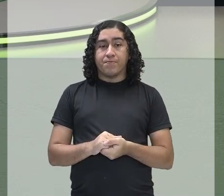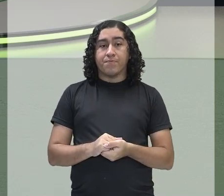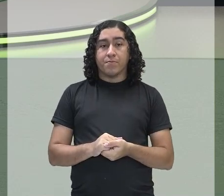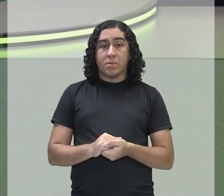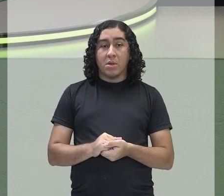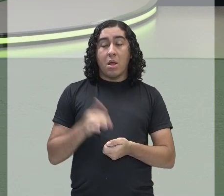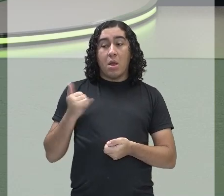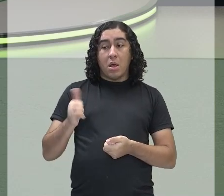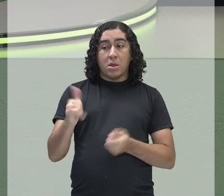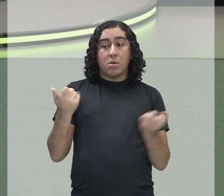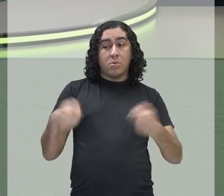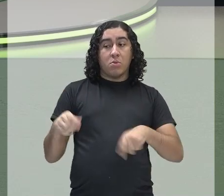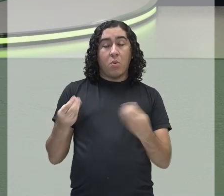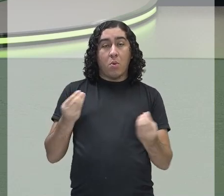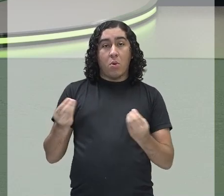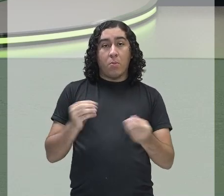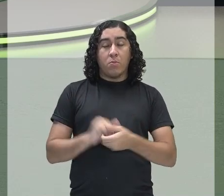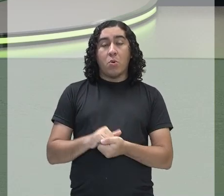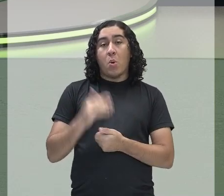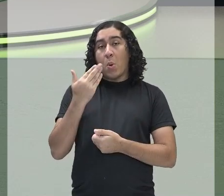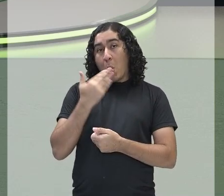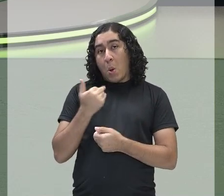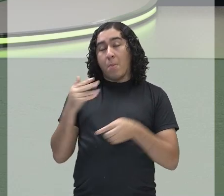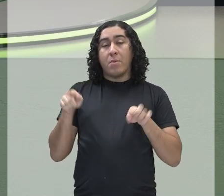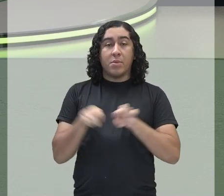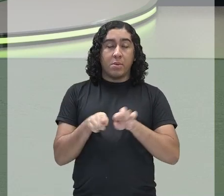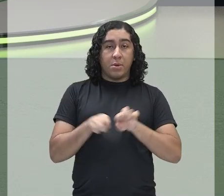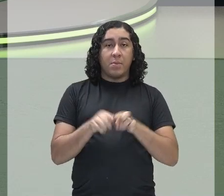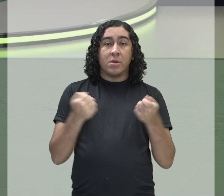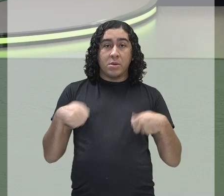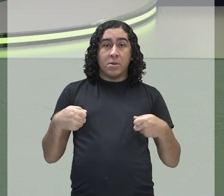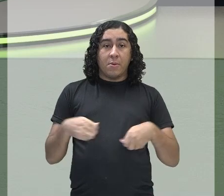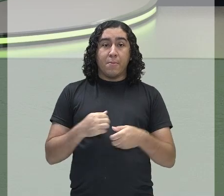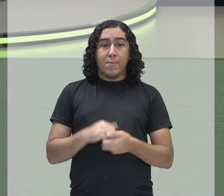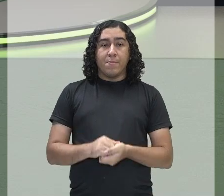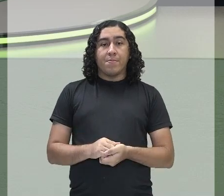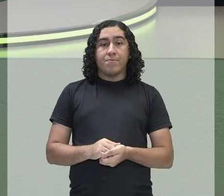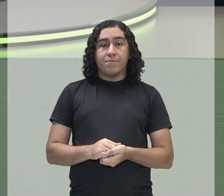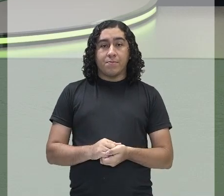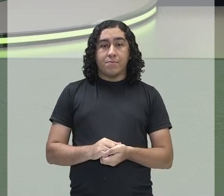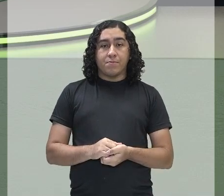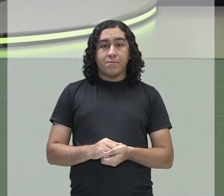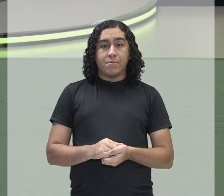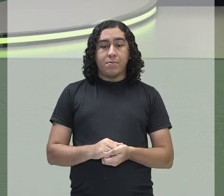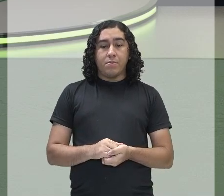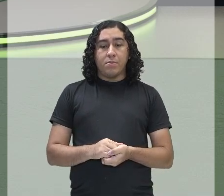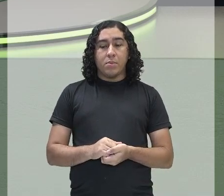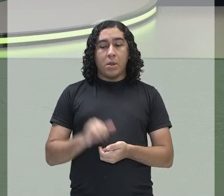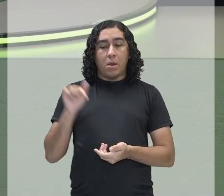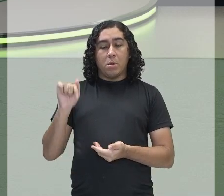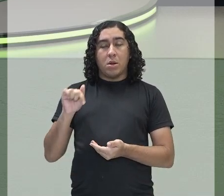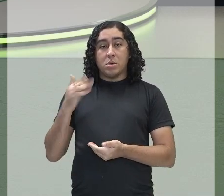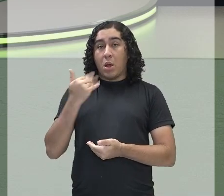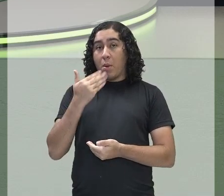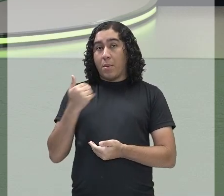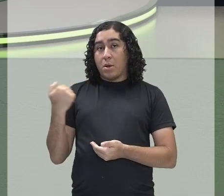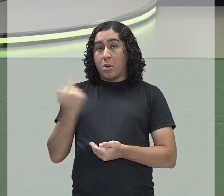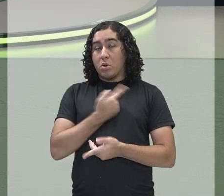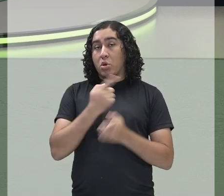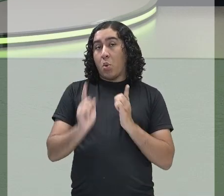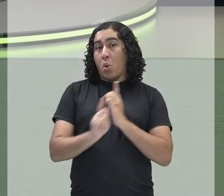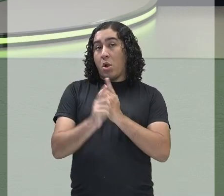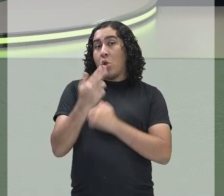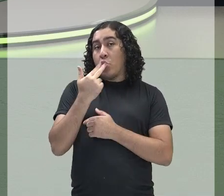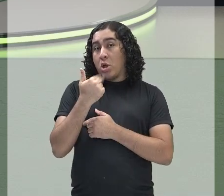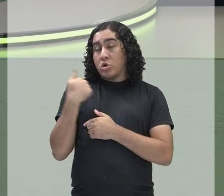o que a gente faz? A gente come, a gente precisa se alimentar. E aí, lá nos alimentos que a gente encontra os nutrientes que o nosso corpo